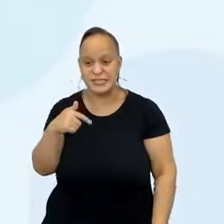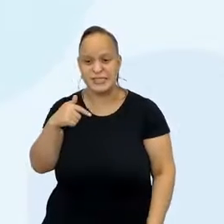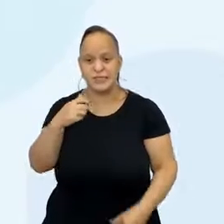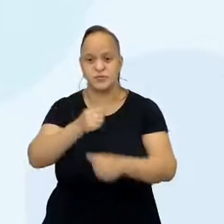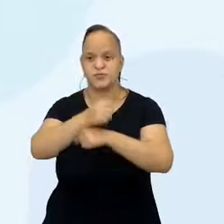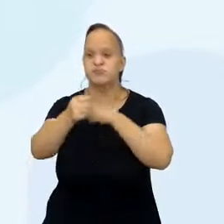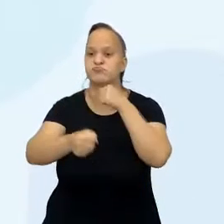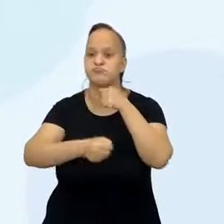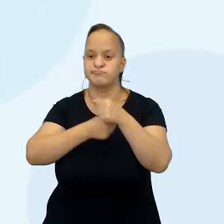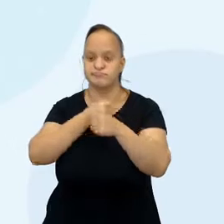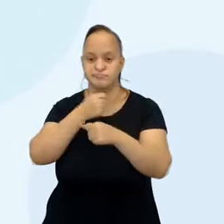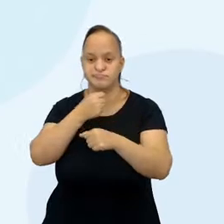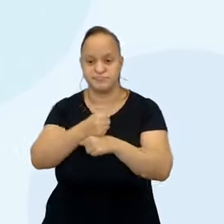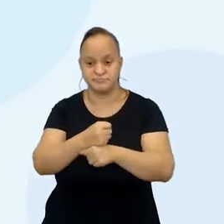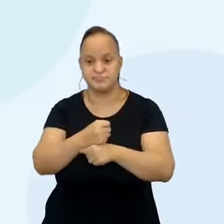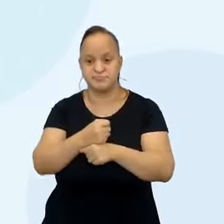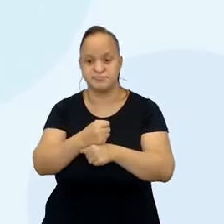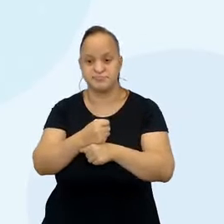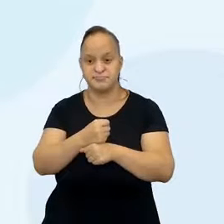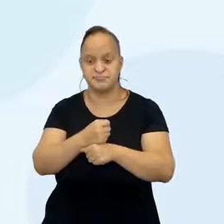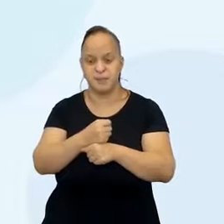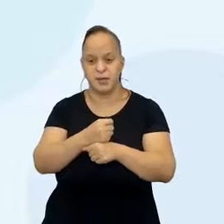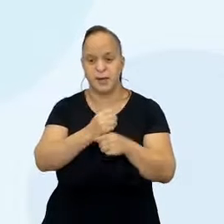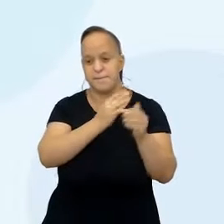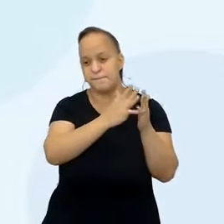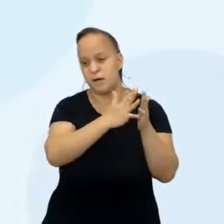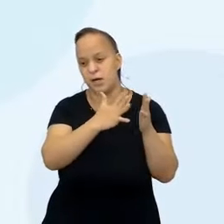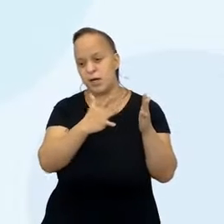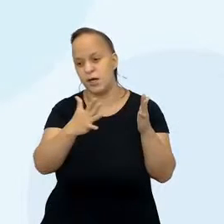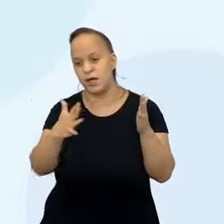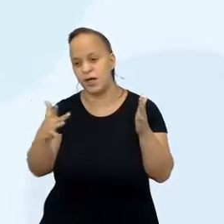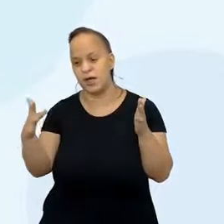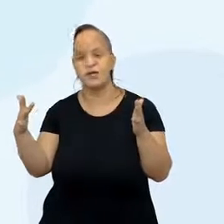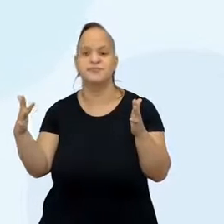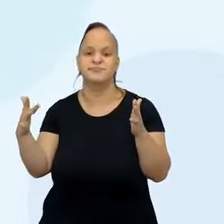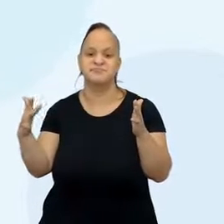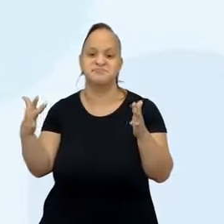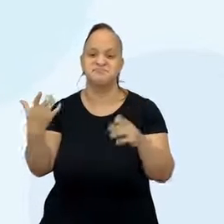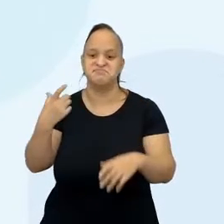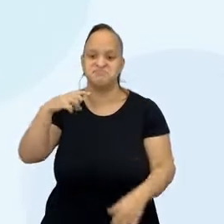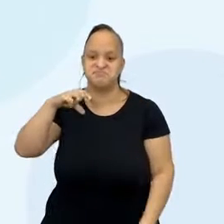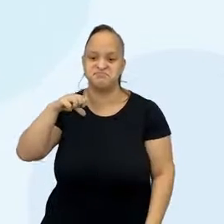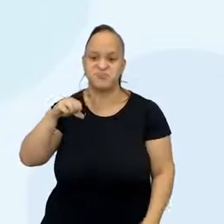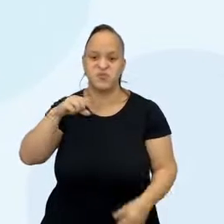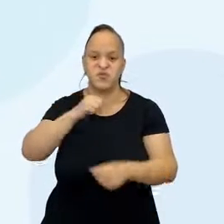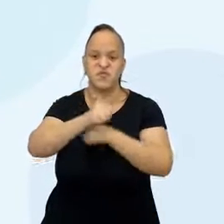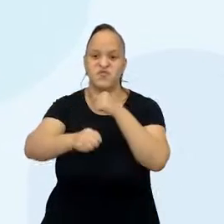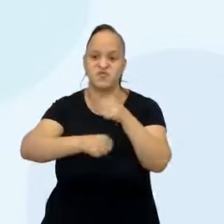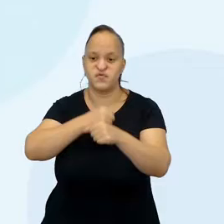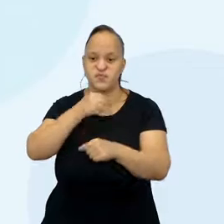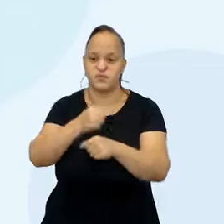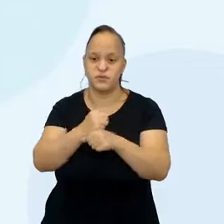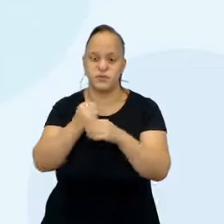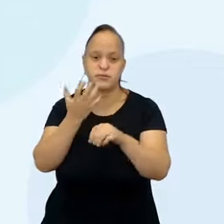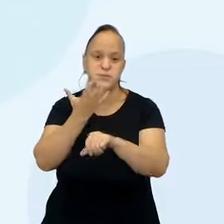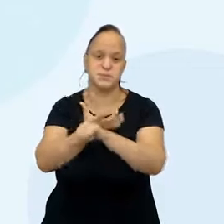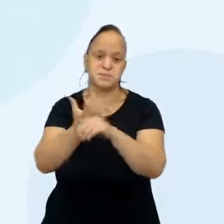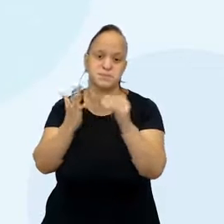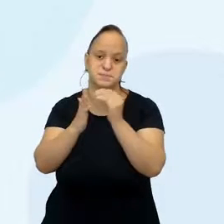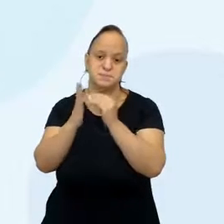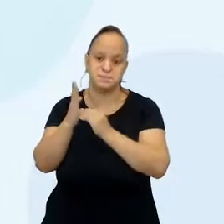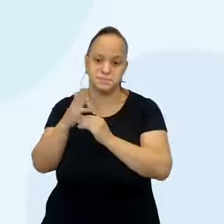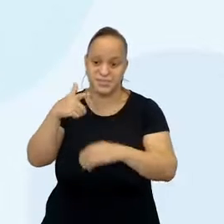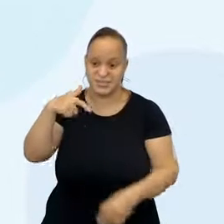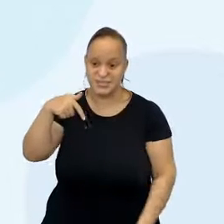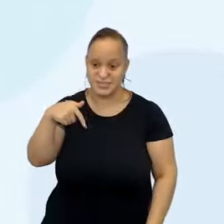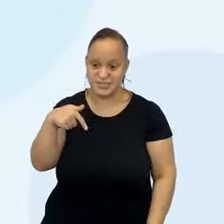anual, né? Então, durante todo o ano, a gente vai estar, PEI de 9 horas, está com a unidade curricular 7.